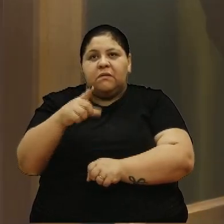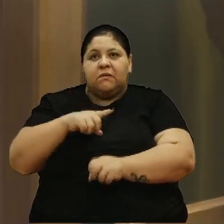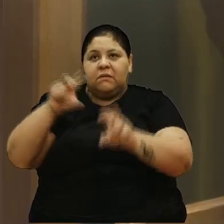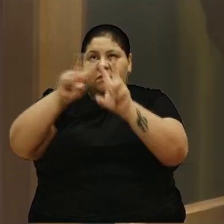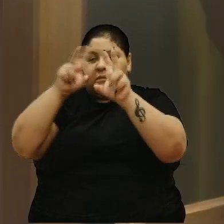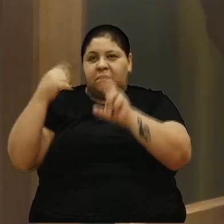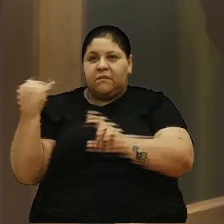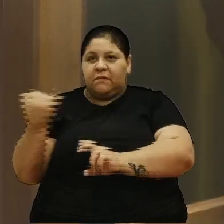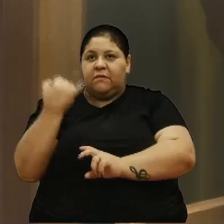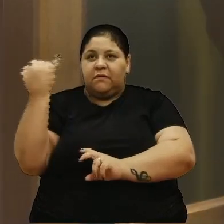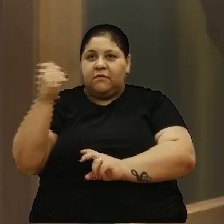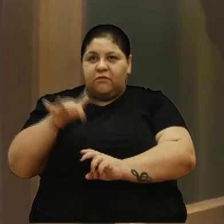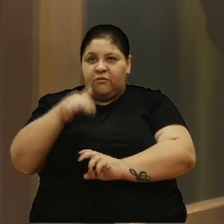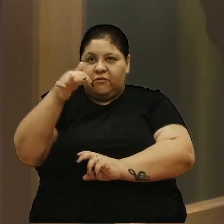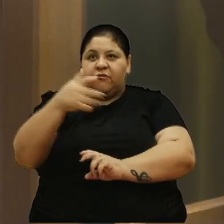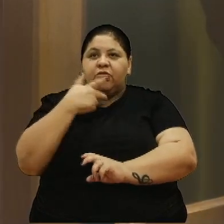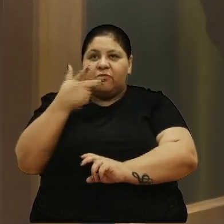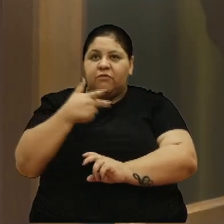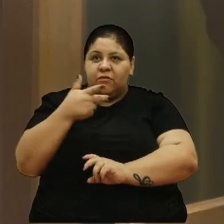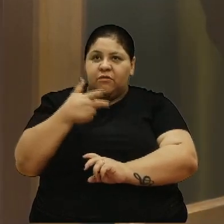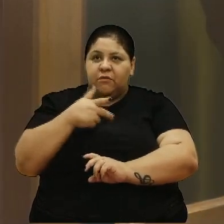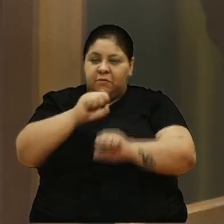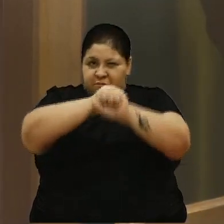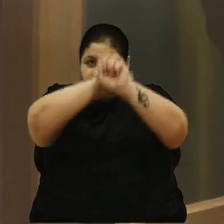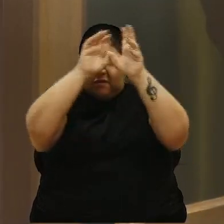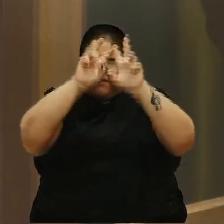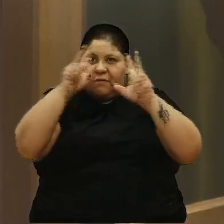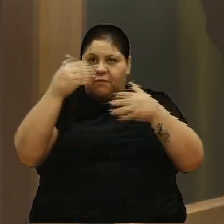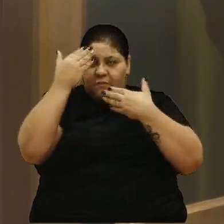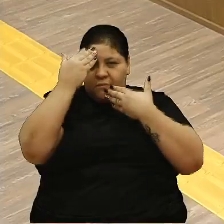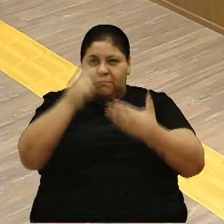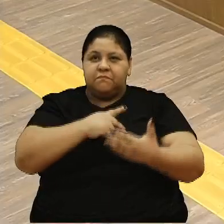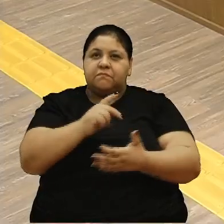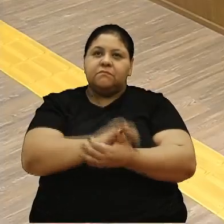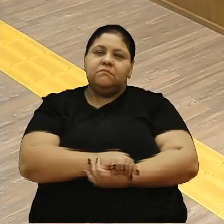a ser abordado e futuramente nós vamos trazer com mais propriedade esse assunto. Obrigado, presidente. Obrigado. Com a palavra.